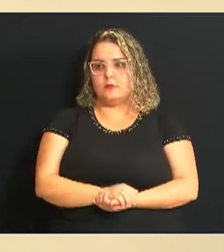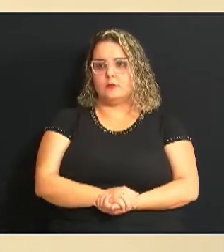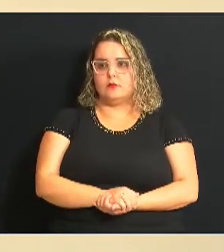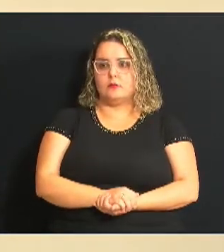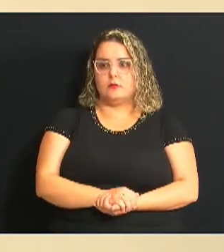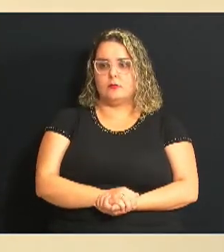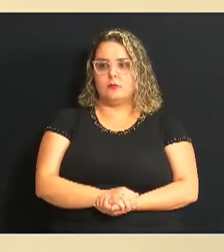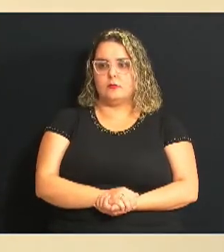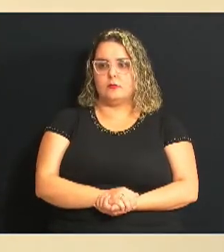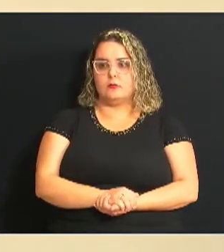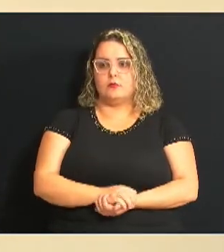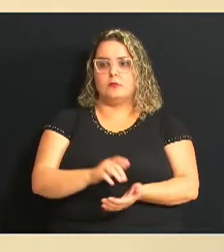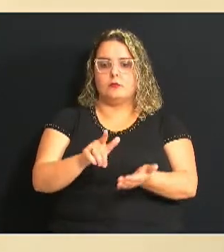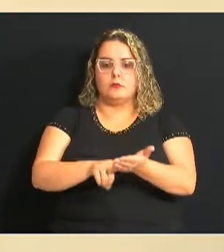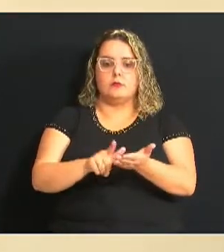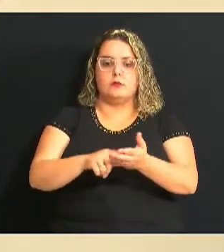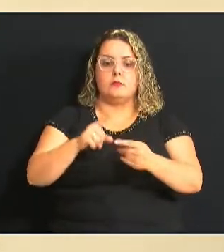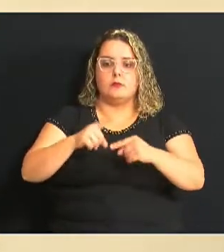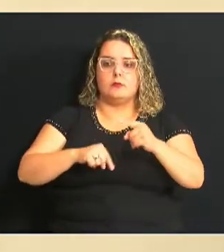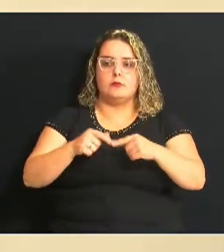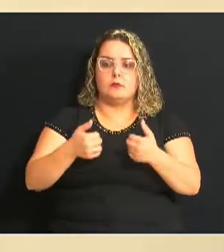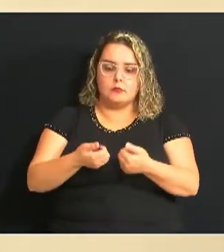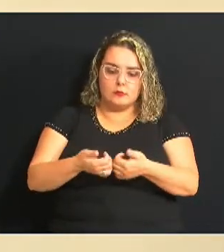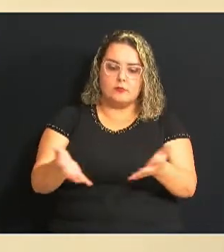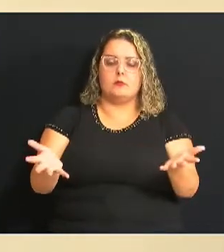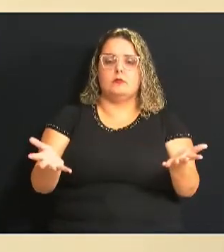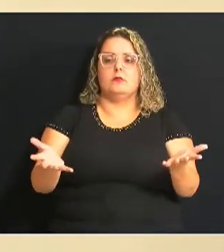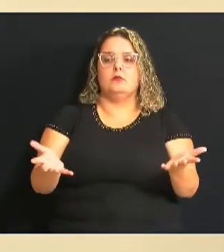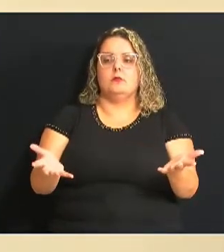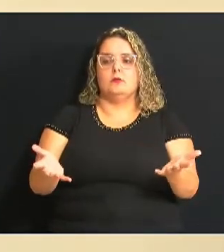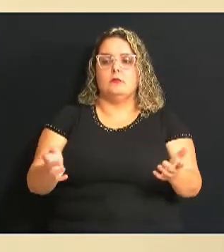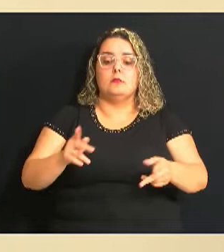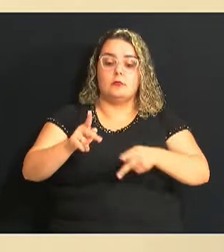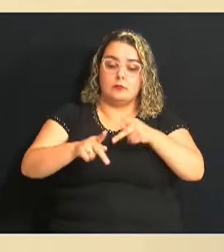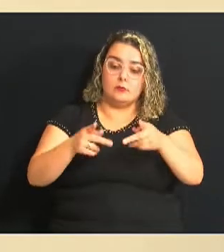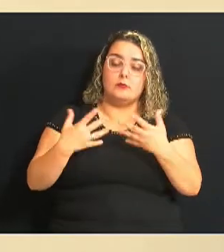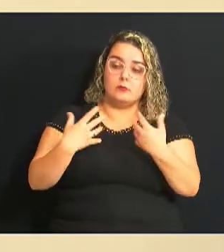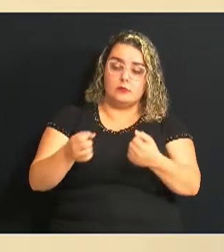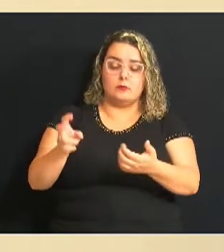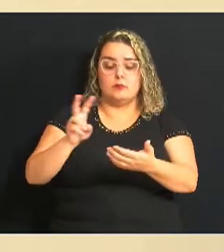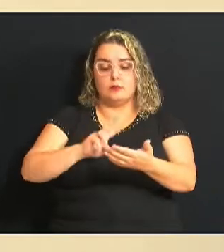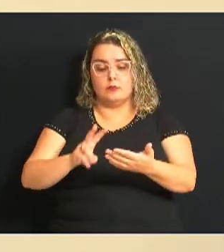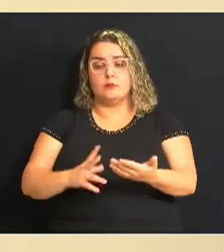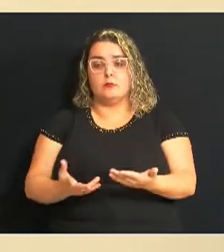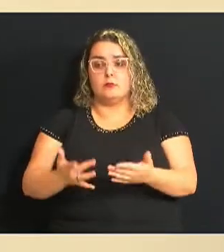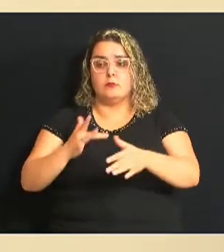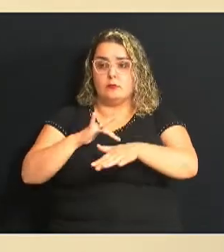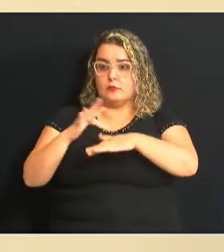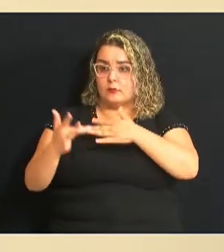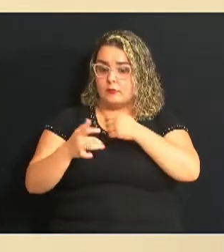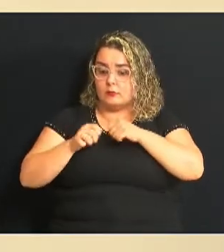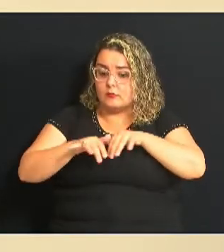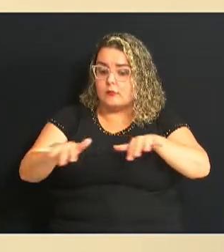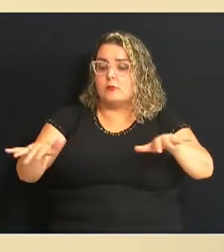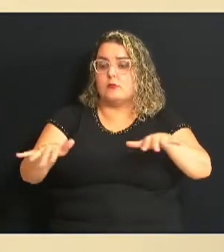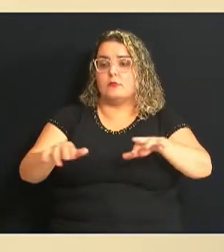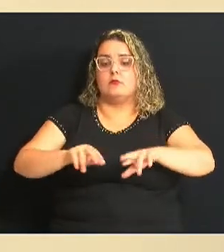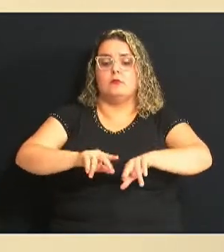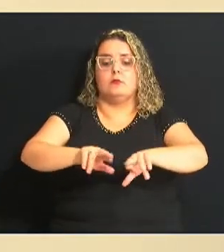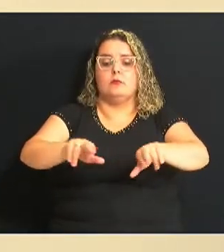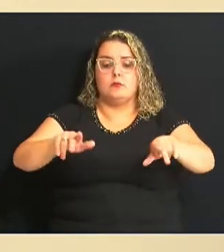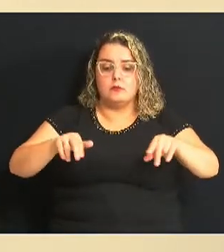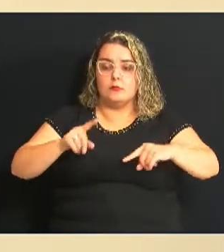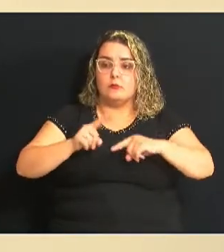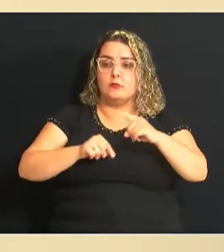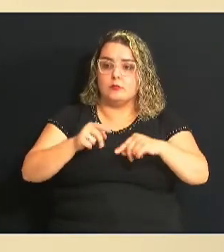esses panfletos, esse material caiu na mão do povo. Com a imprensa, centenas de